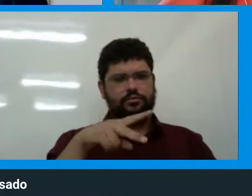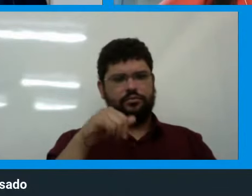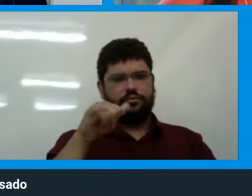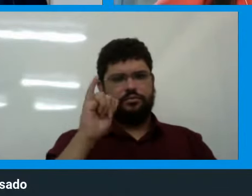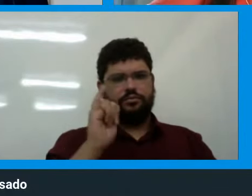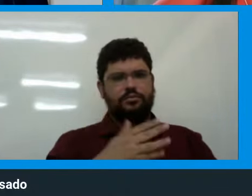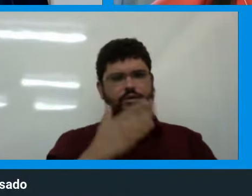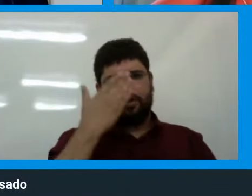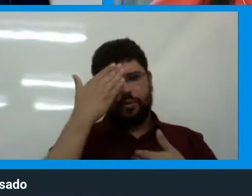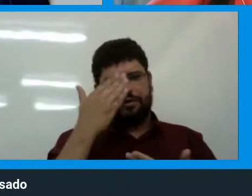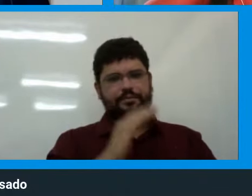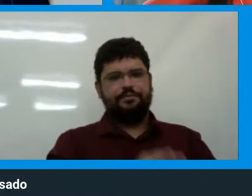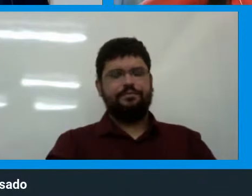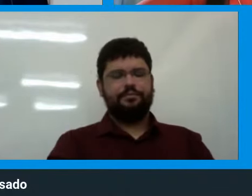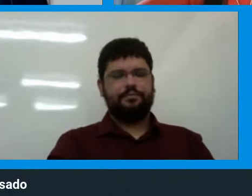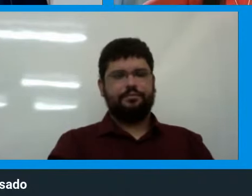obrigado.